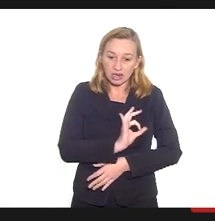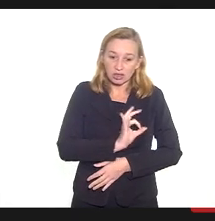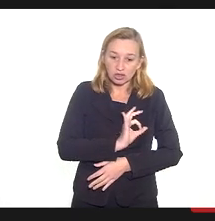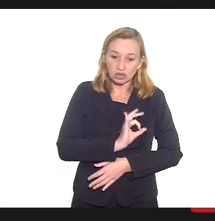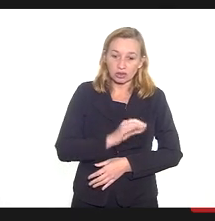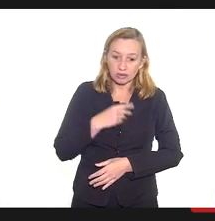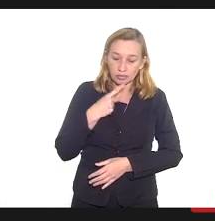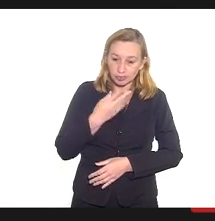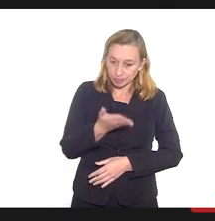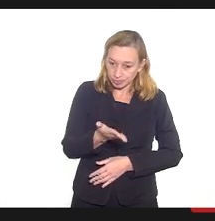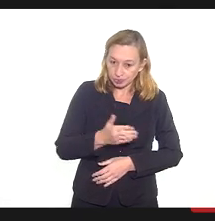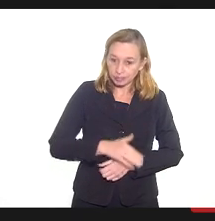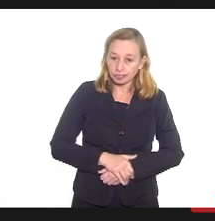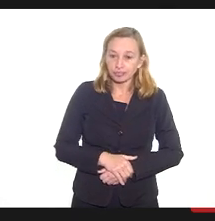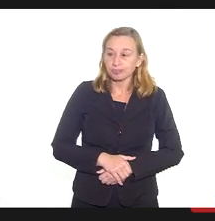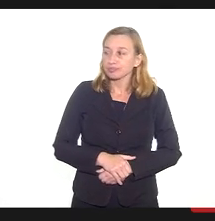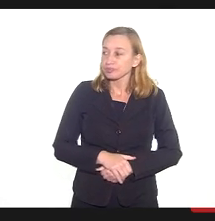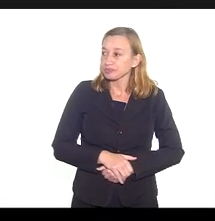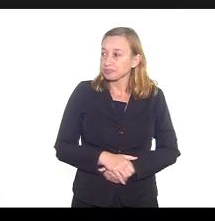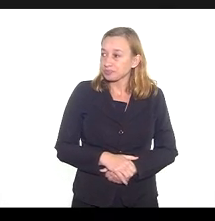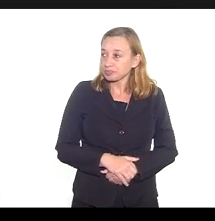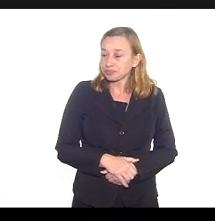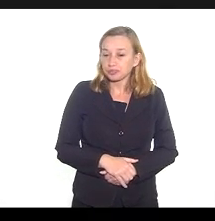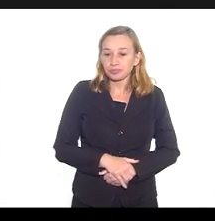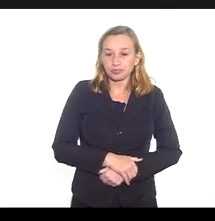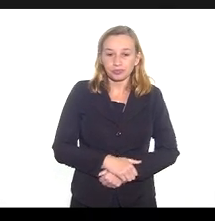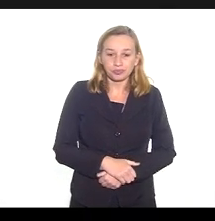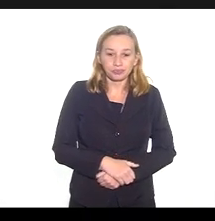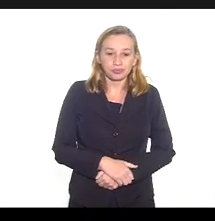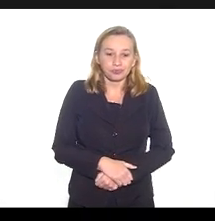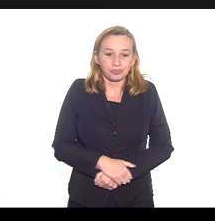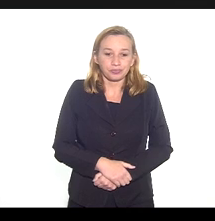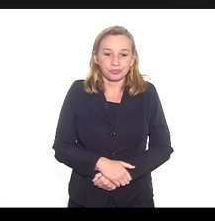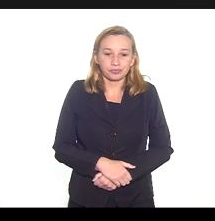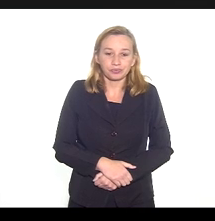as suas considerações aqui.